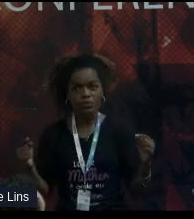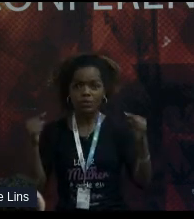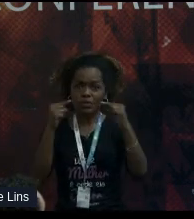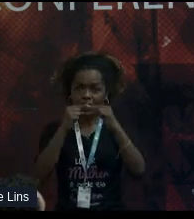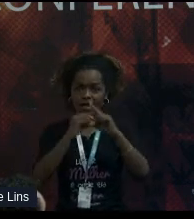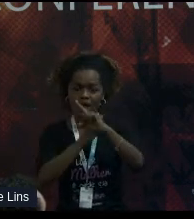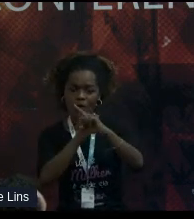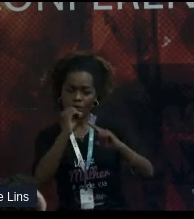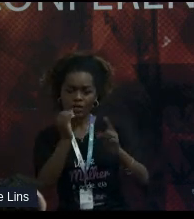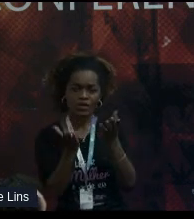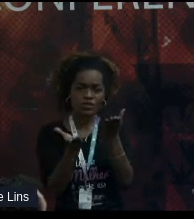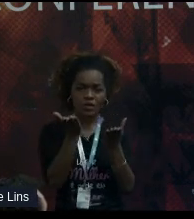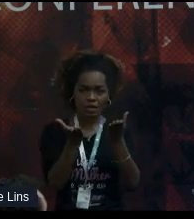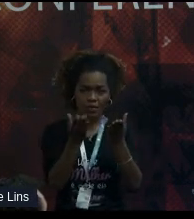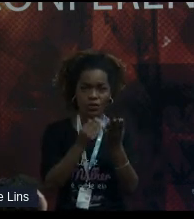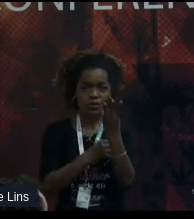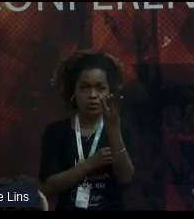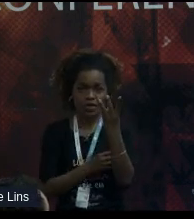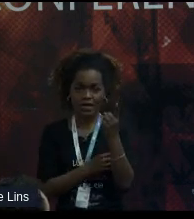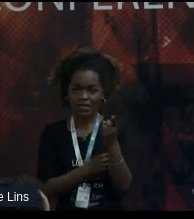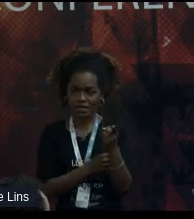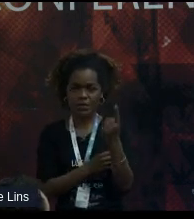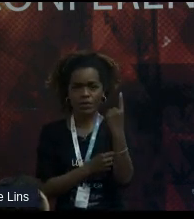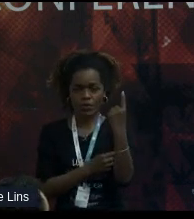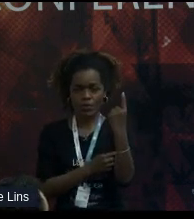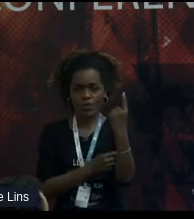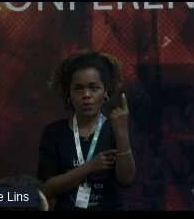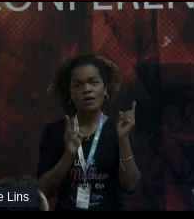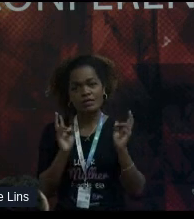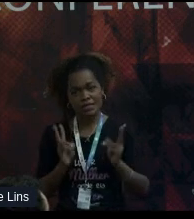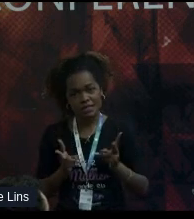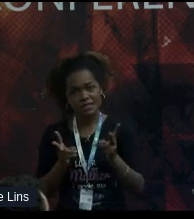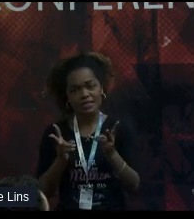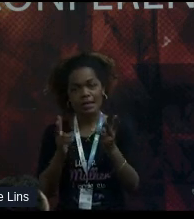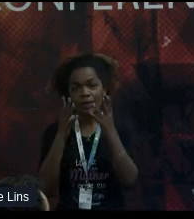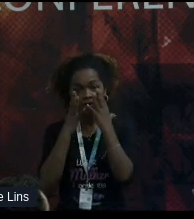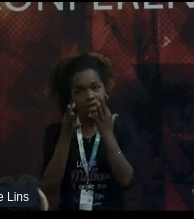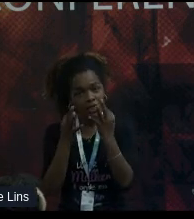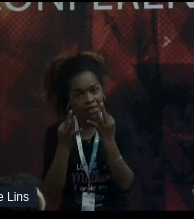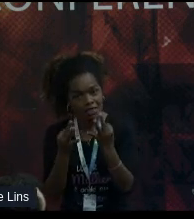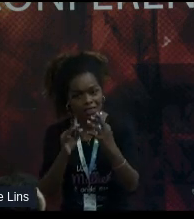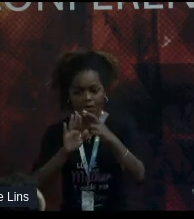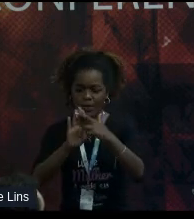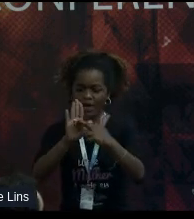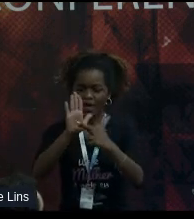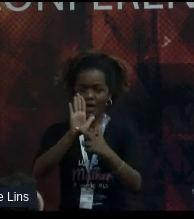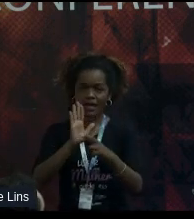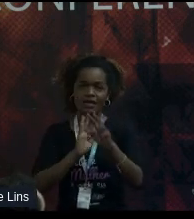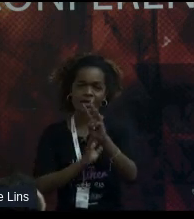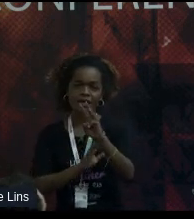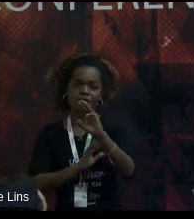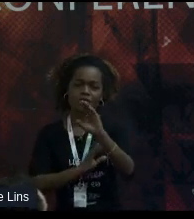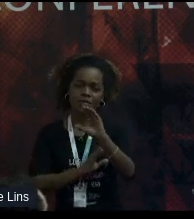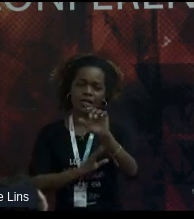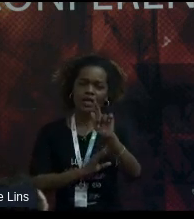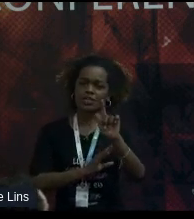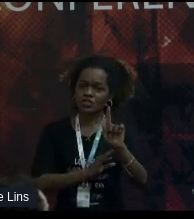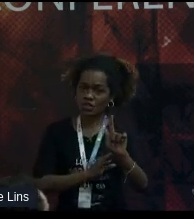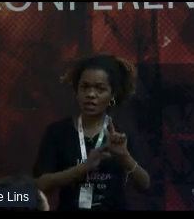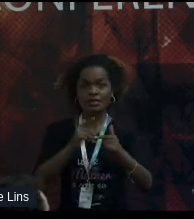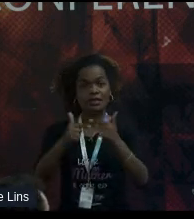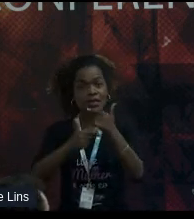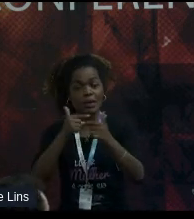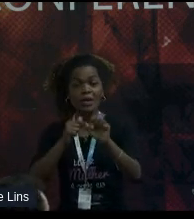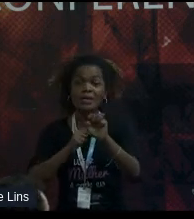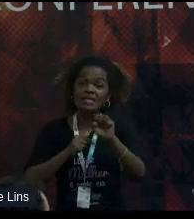de 3:1. Então, sempre fique atentinho a essas regras, quando você estiver trabalhando com textos. Agora, quando